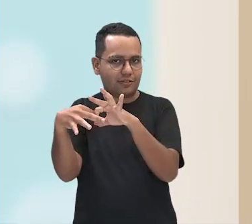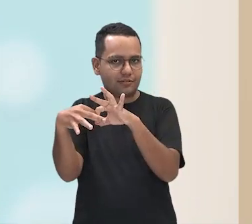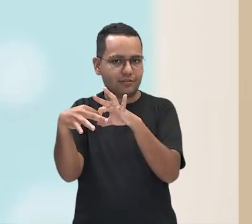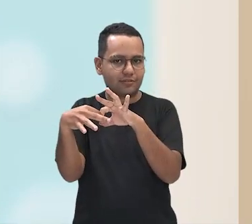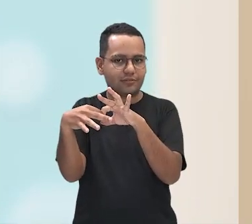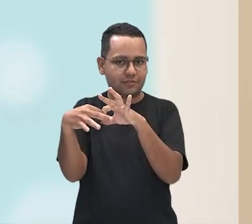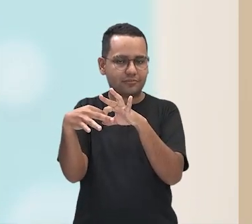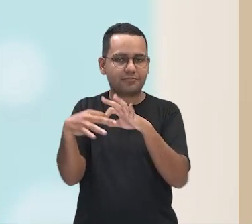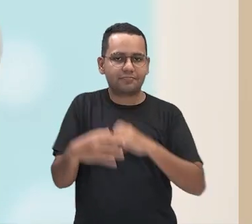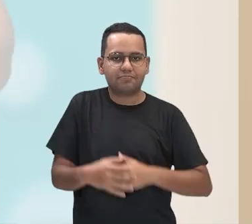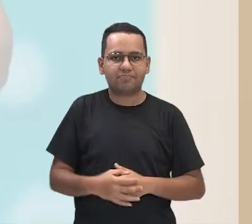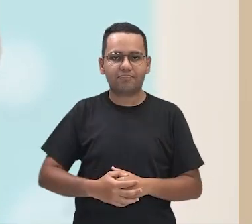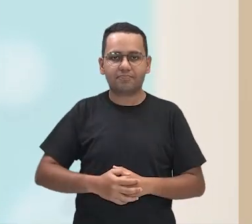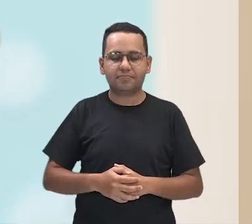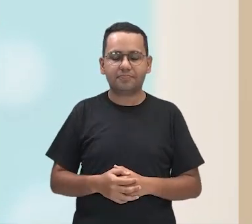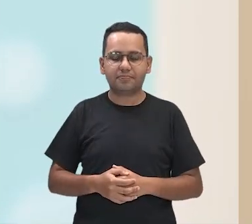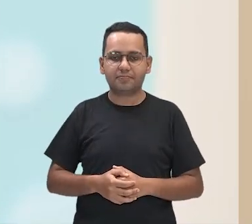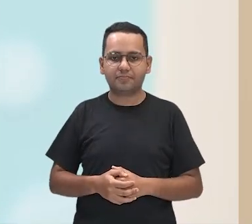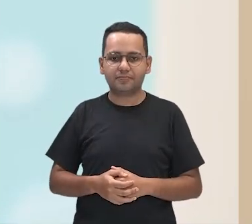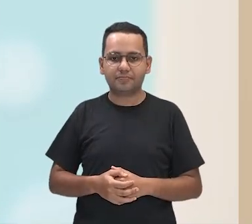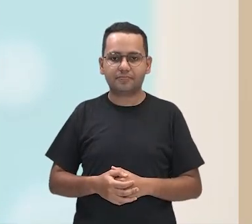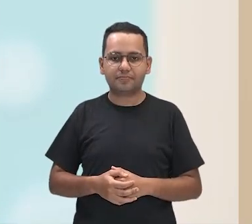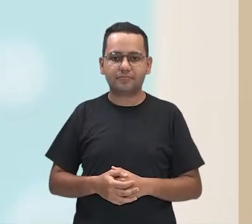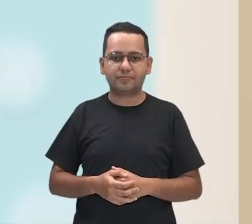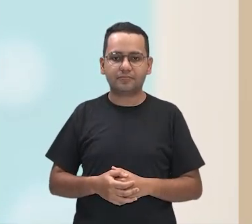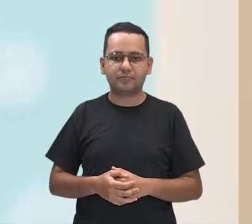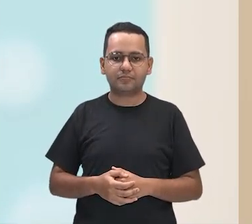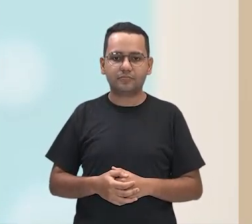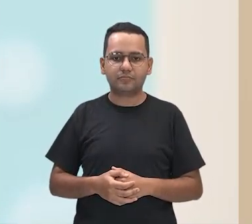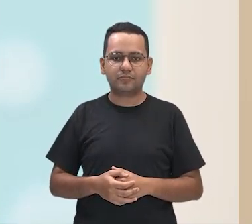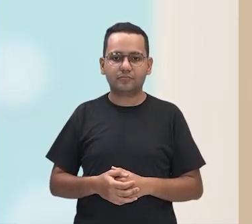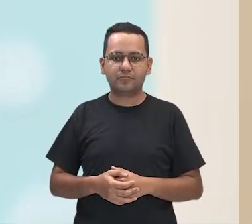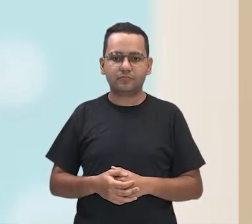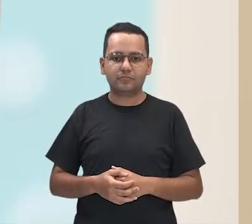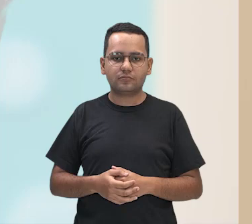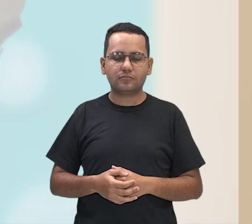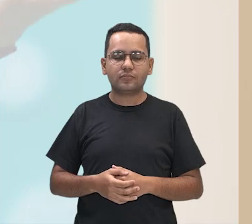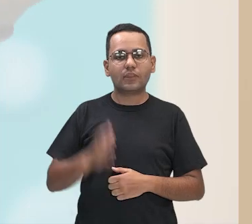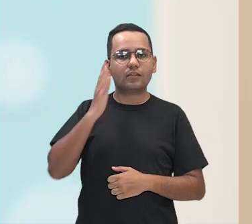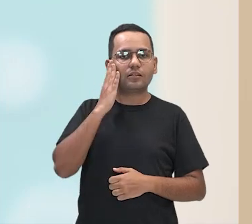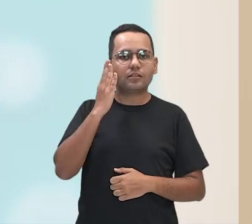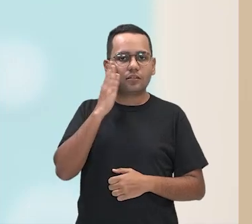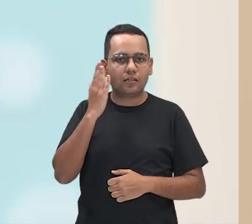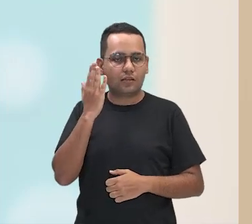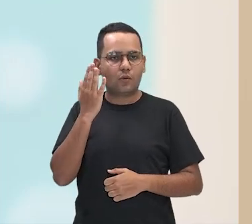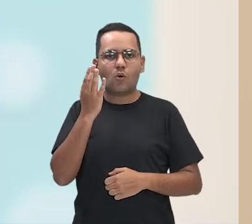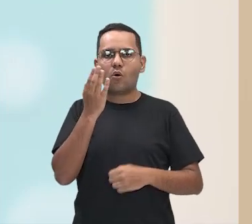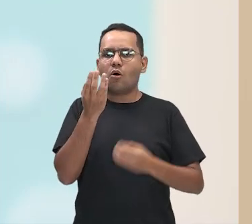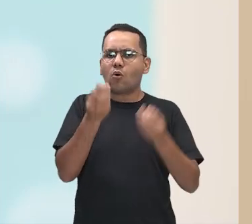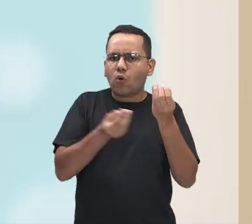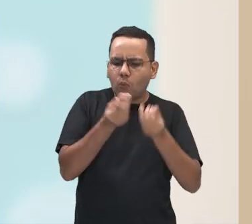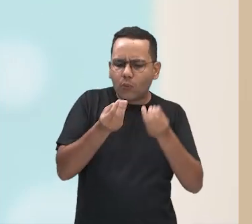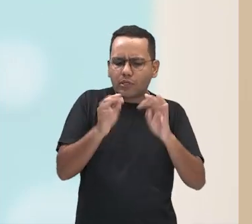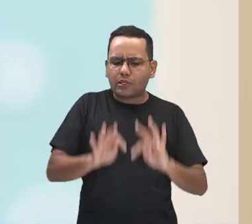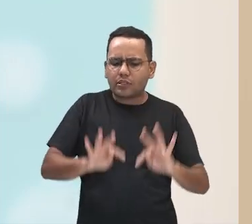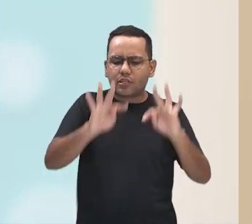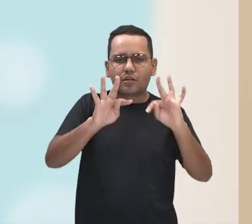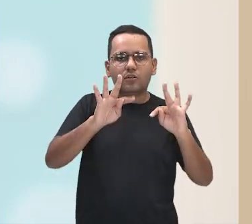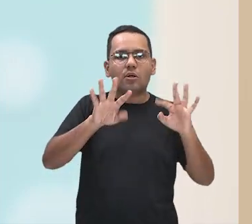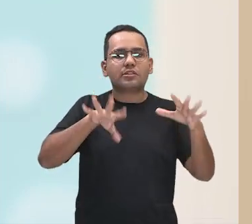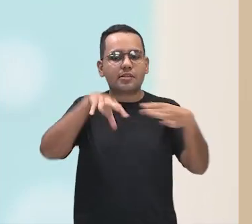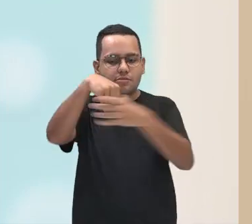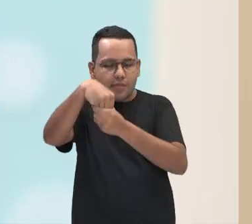rendendo também à tecnologia. Então, a gente vai conhecer como que a tecnologia está entrando no mundo das